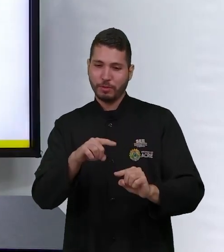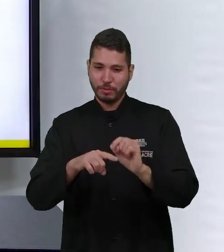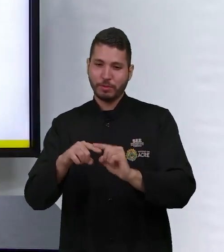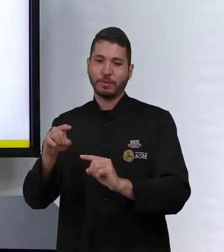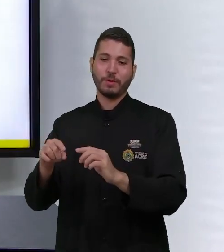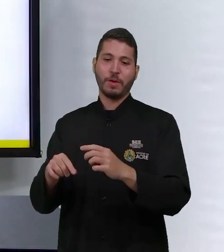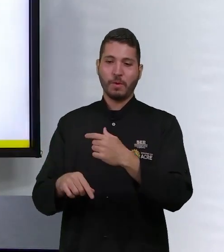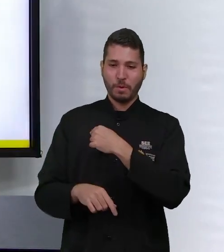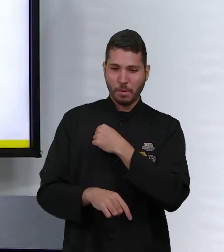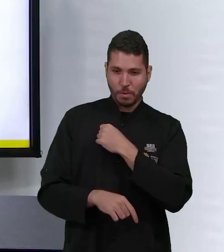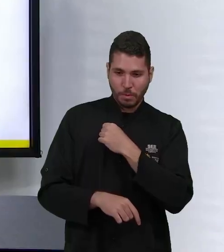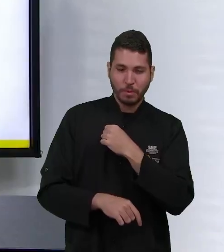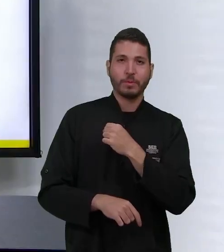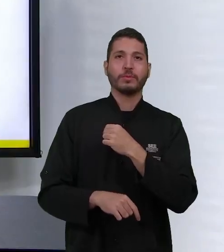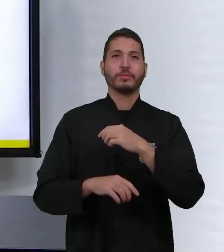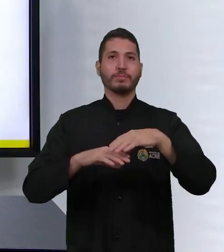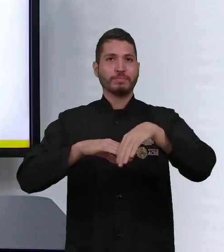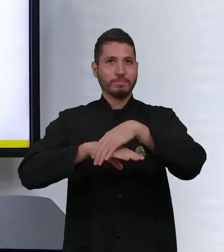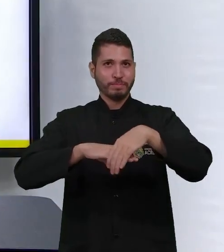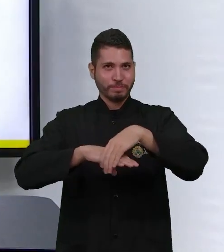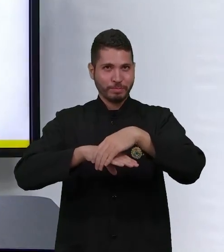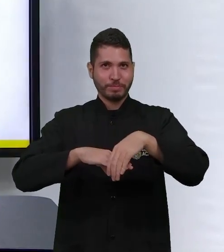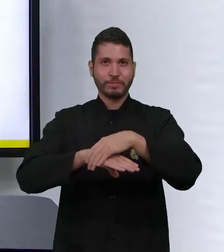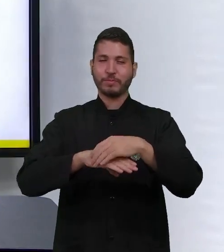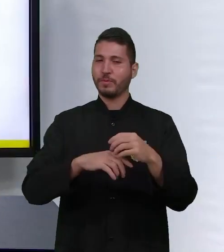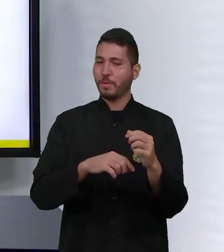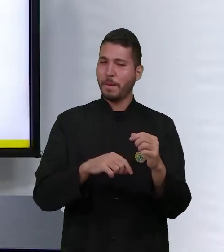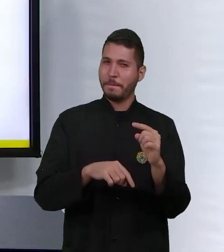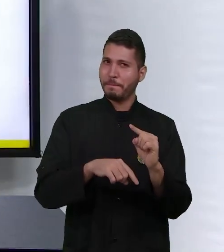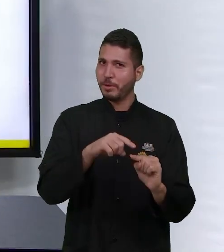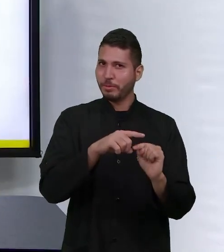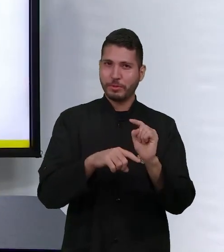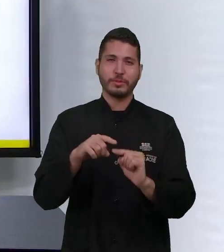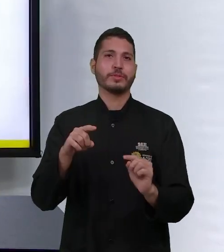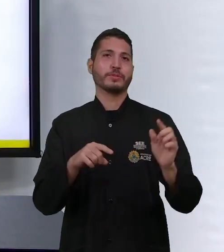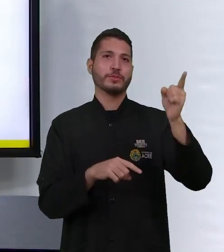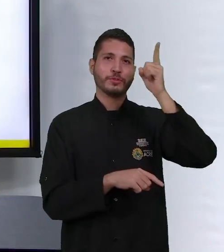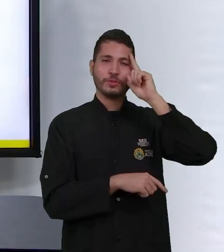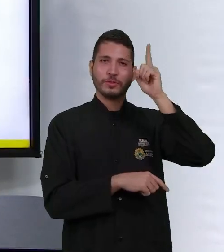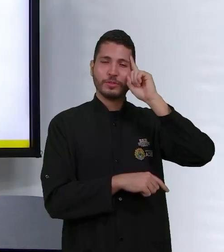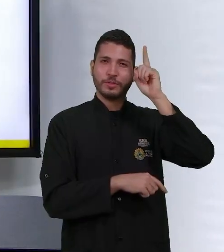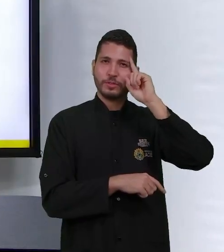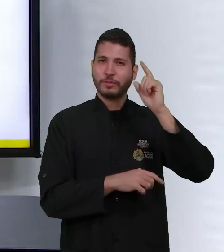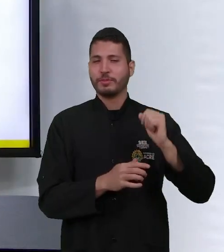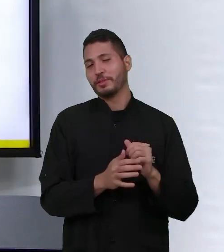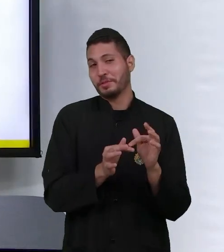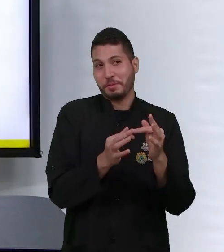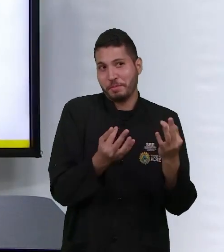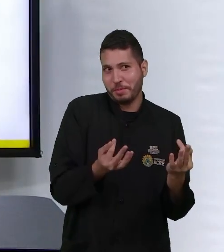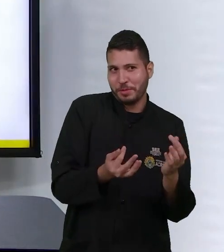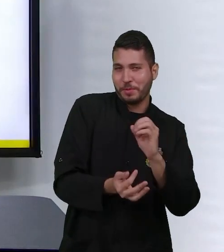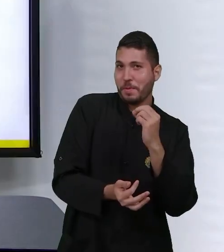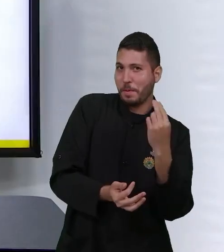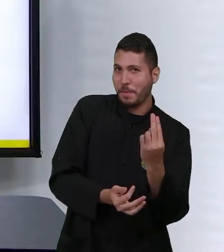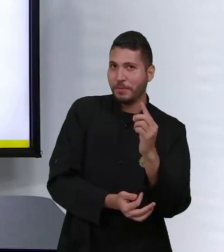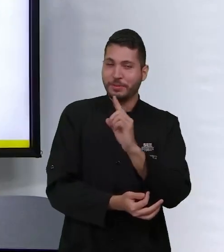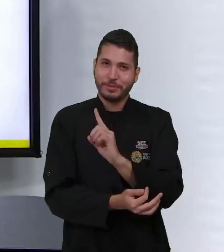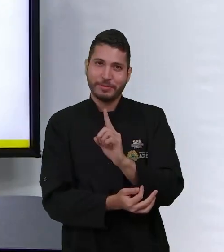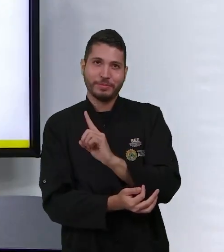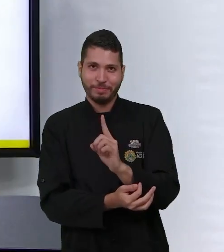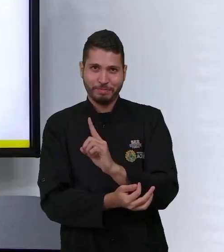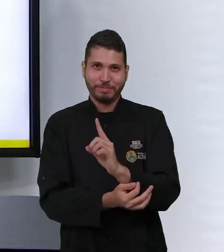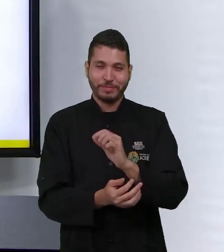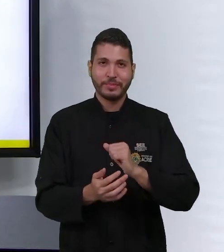roupas, sapatos, utensílios do dia a dia, por mais simples que sejam, até